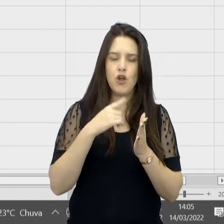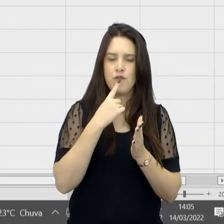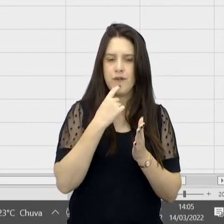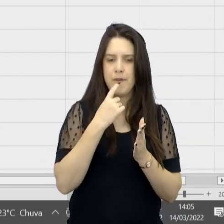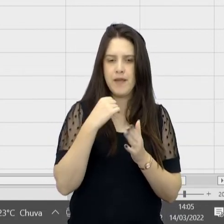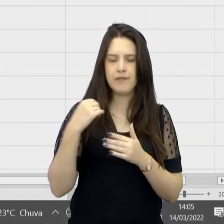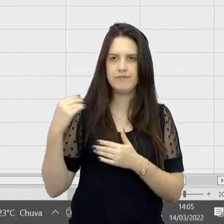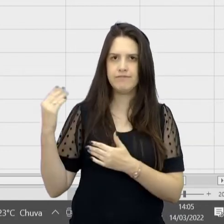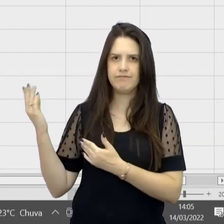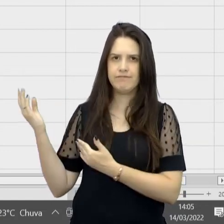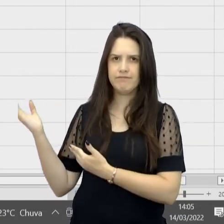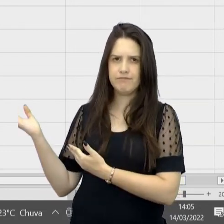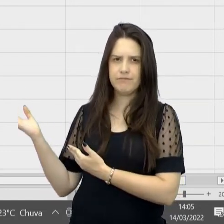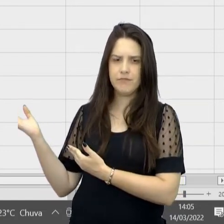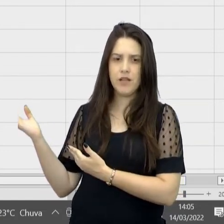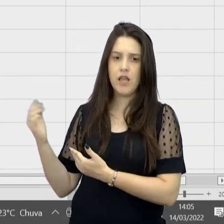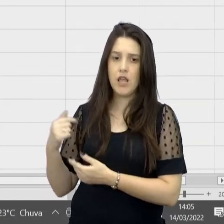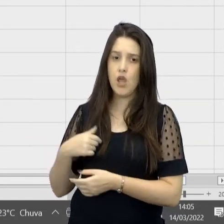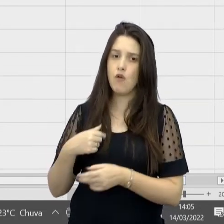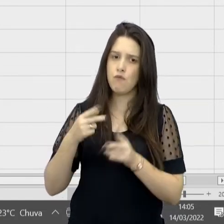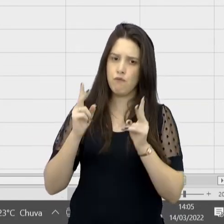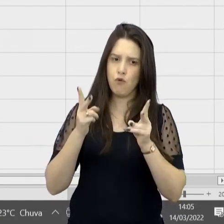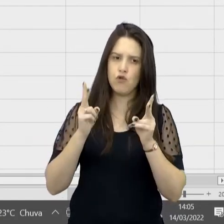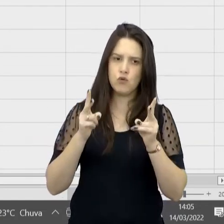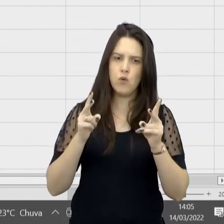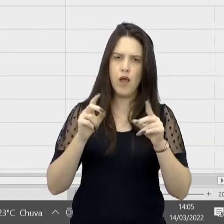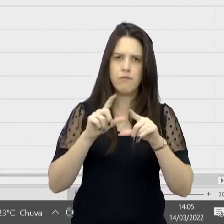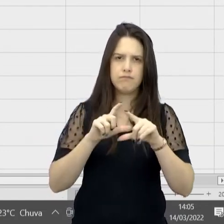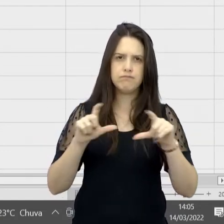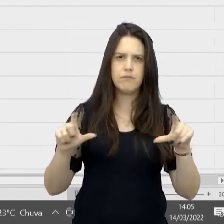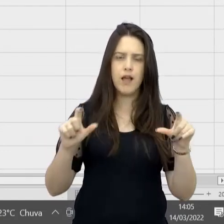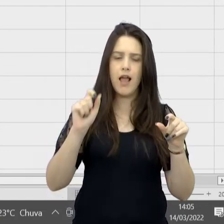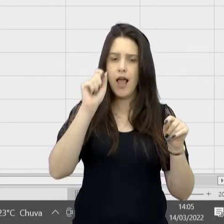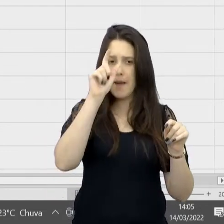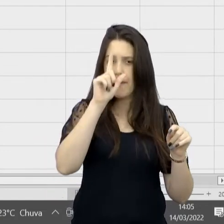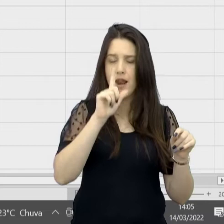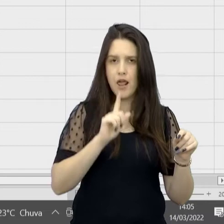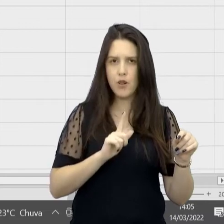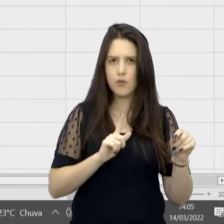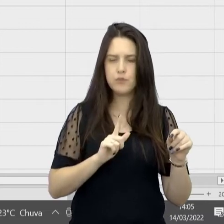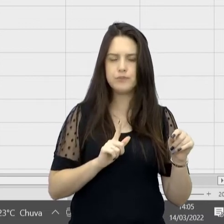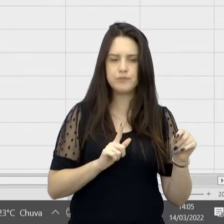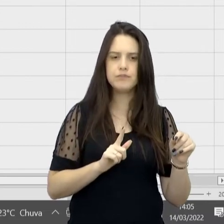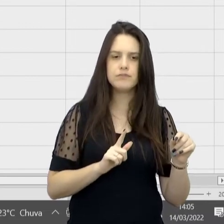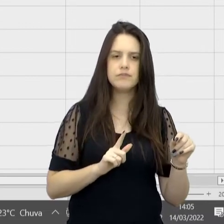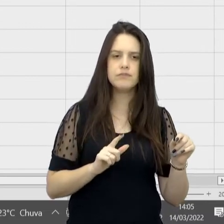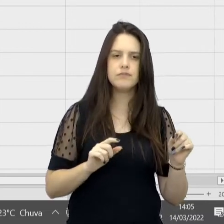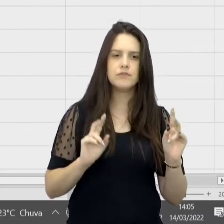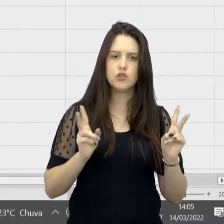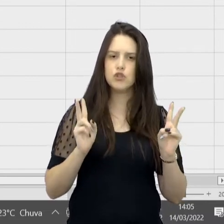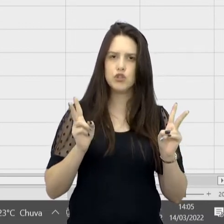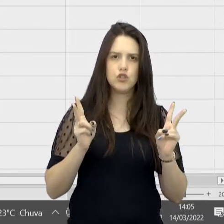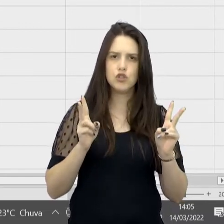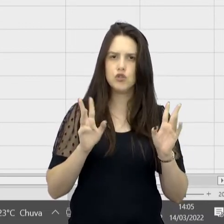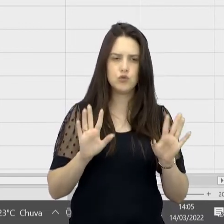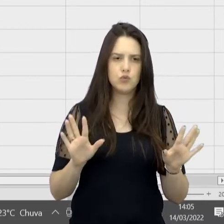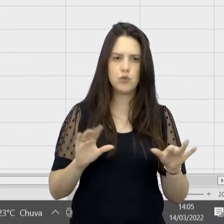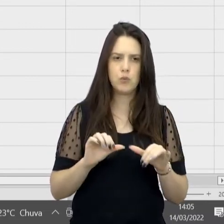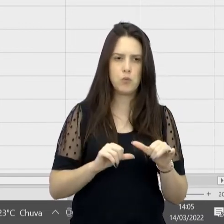as letras eu quero deixar em amarelo. Vou destacar bem. Quero deixar em amarelo e